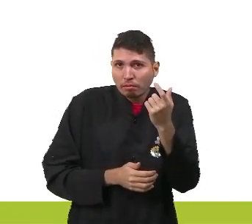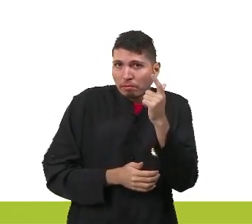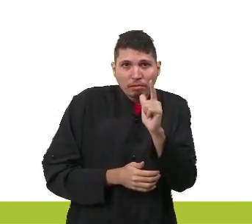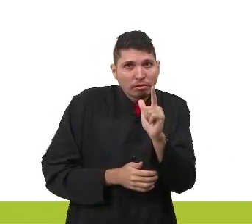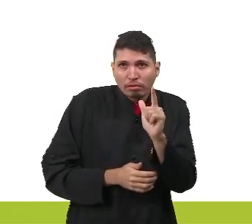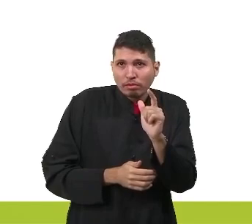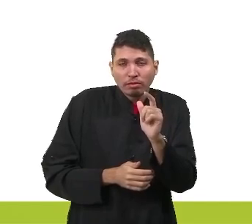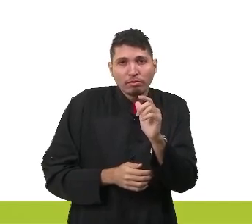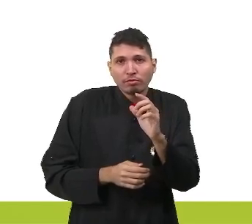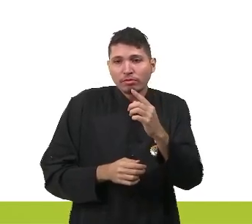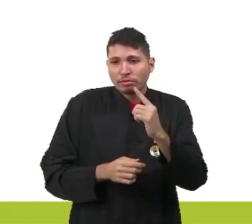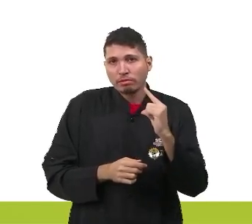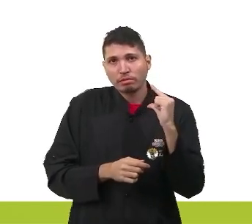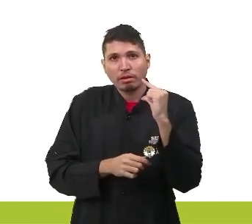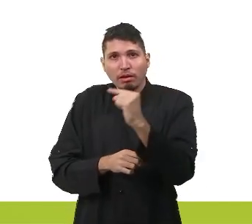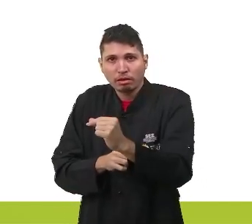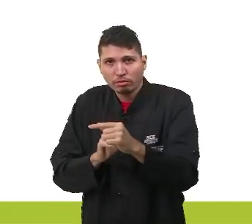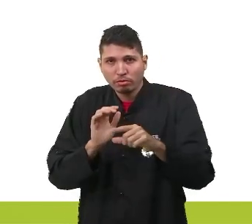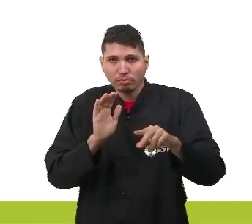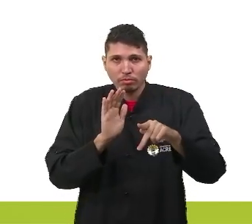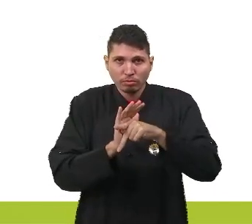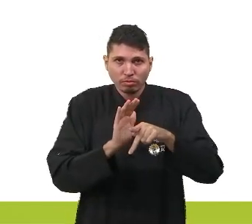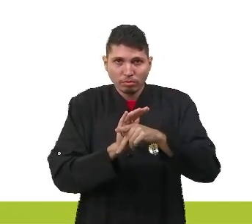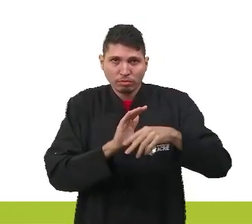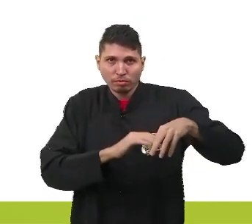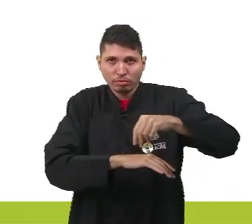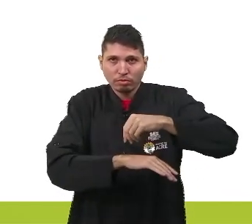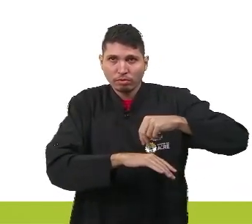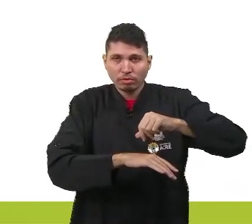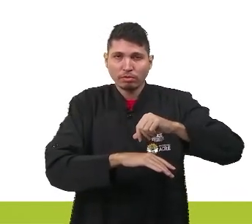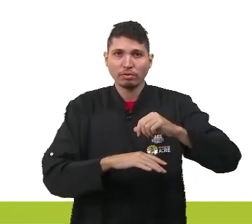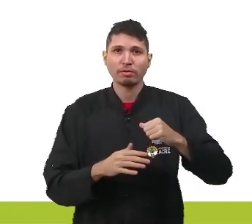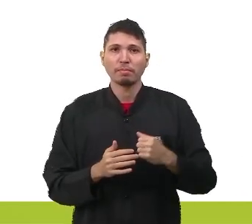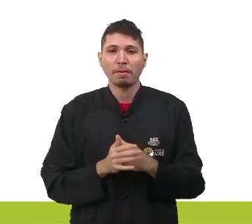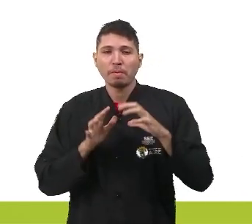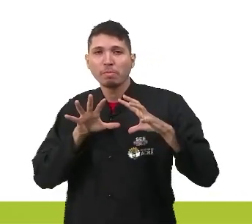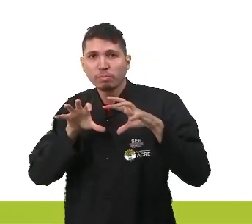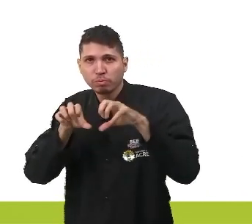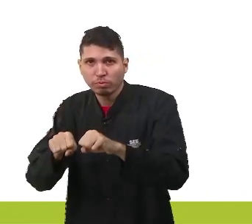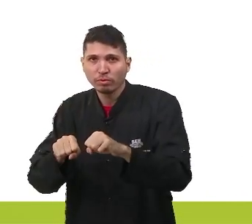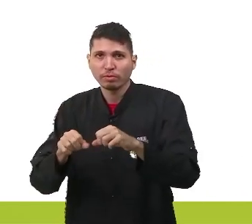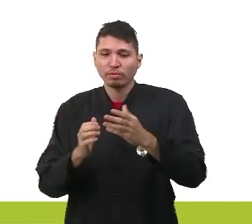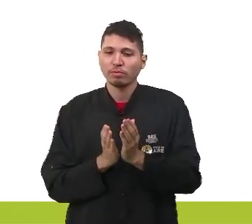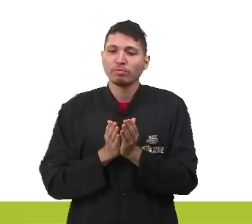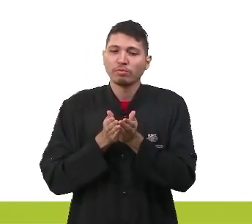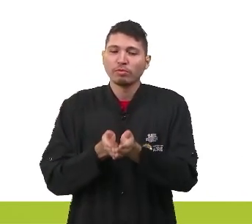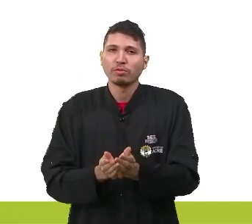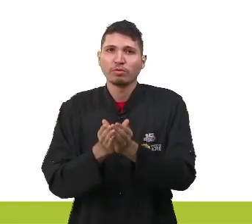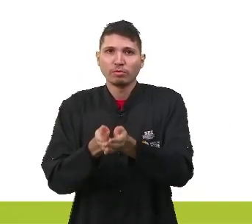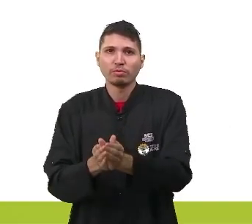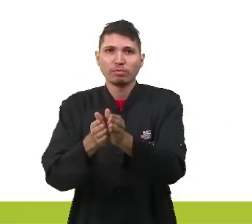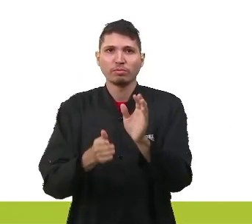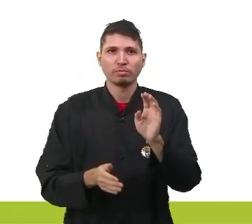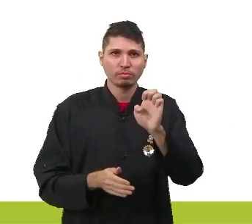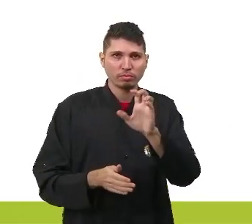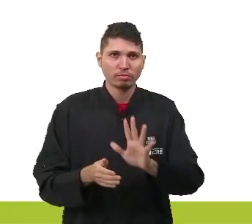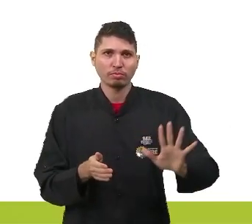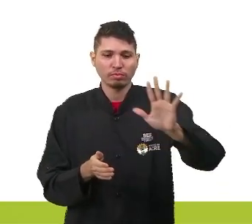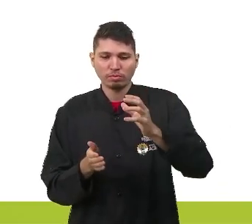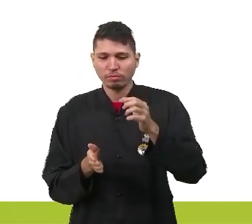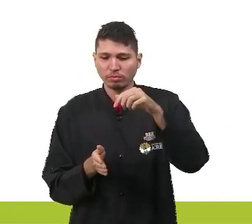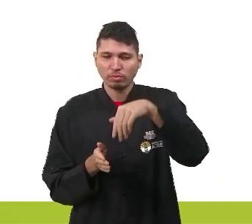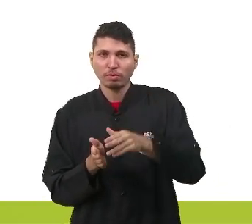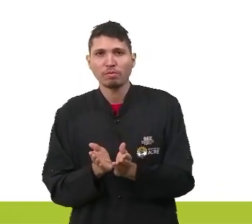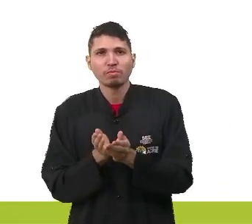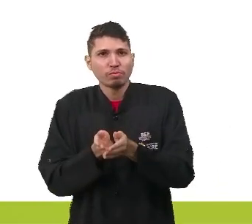outros locais. Lembrando que nesse momento aqui da história a gente está tendo as grandes navegações, né? Que foi o fato em que os europeus começaram a